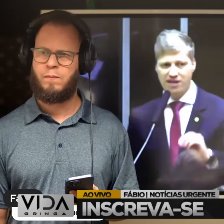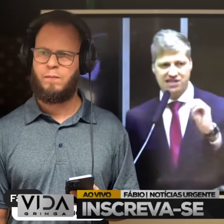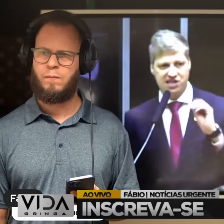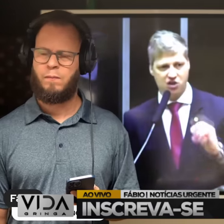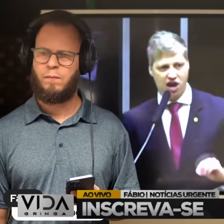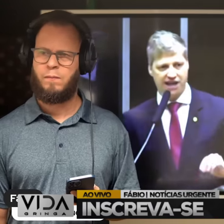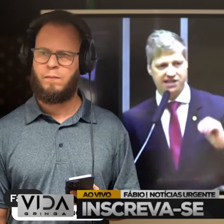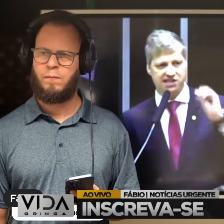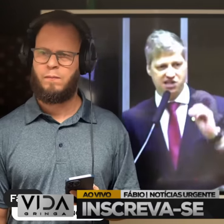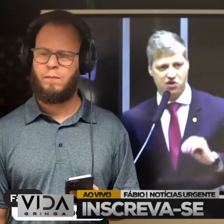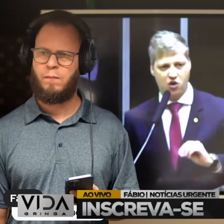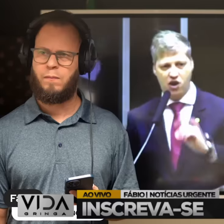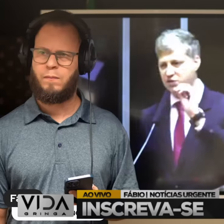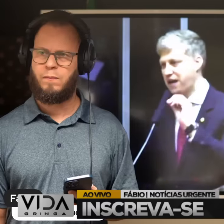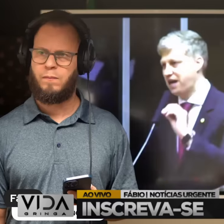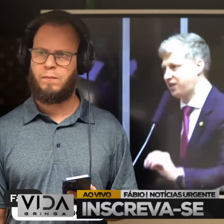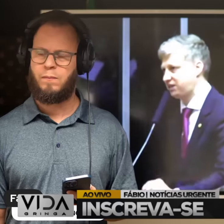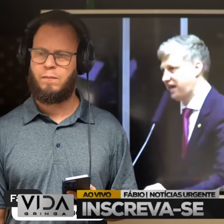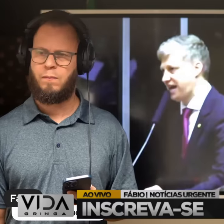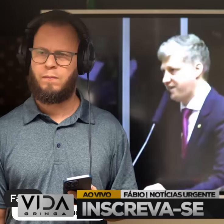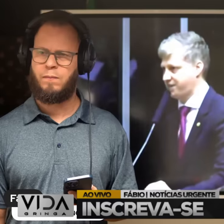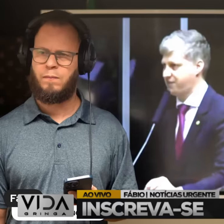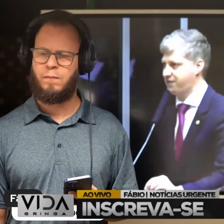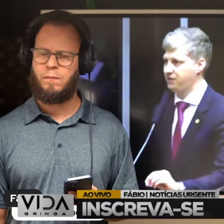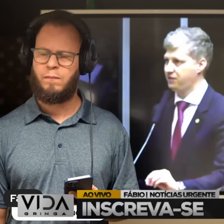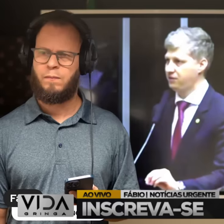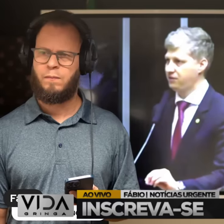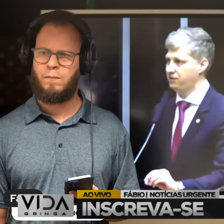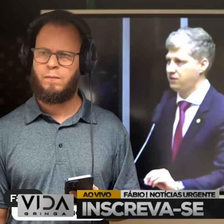181 senhoras e senhores parlamentares